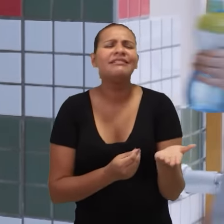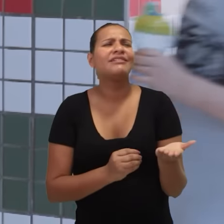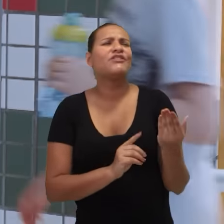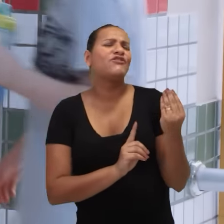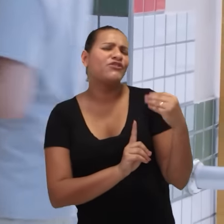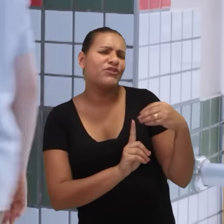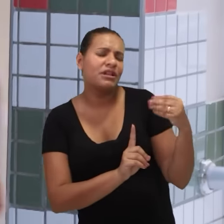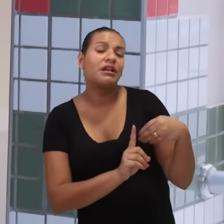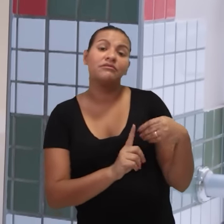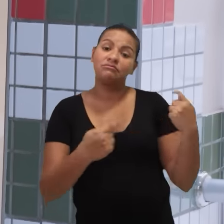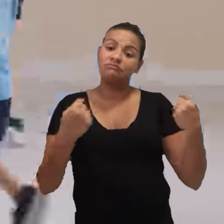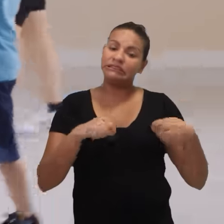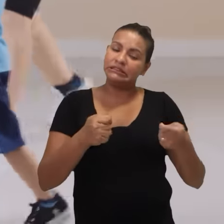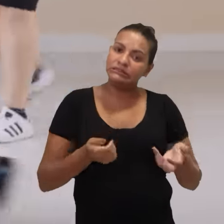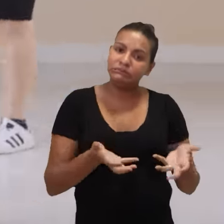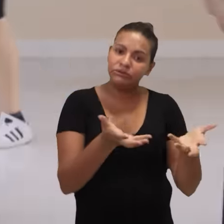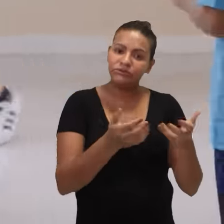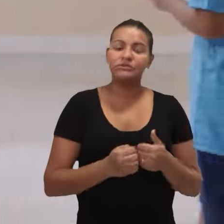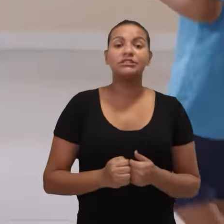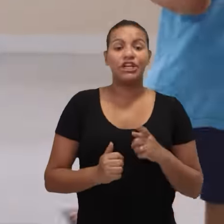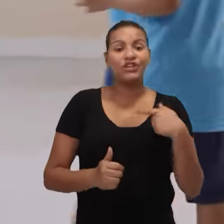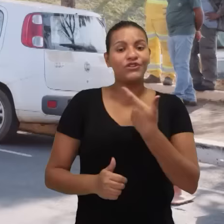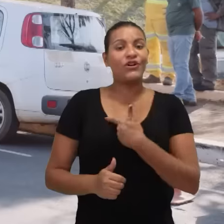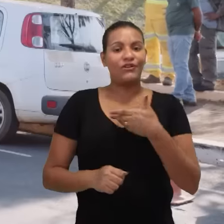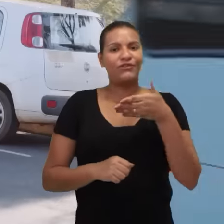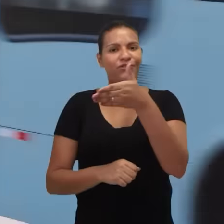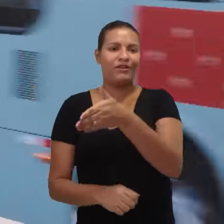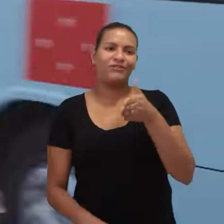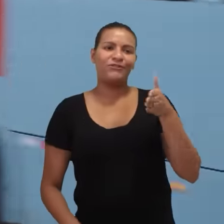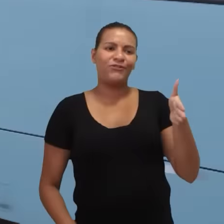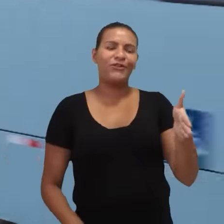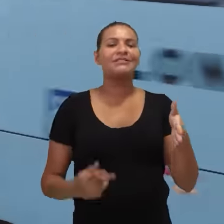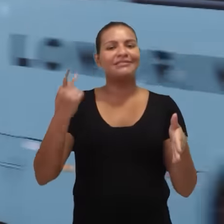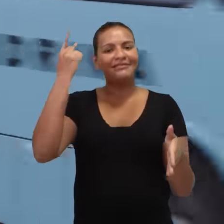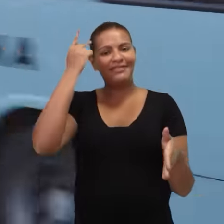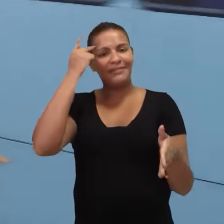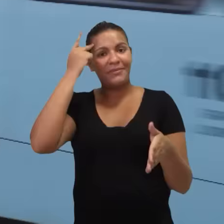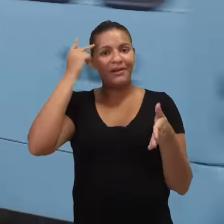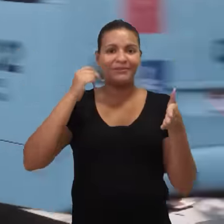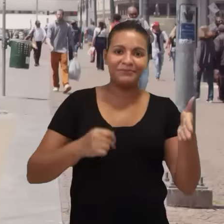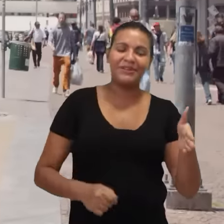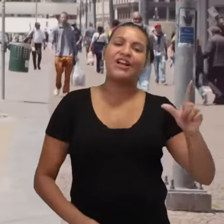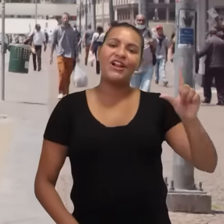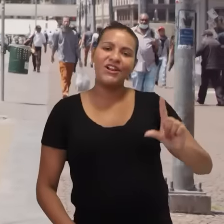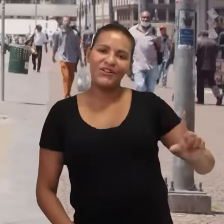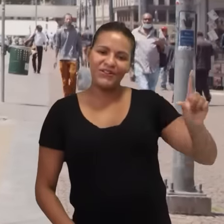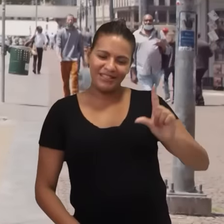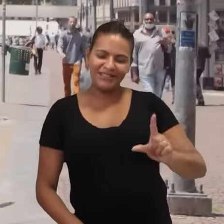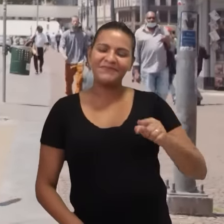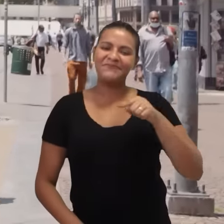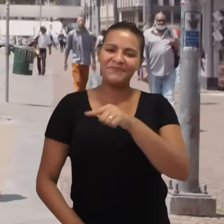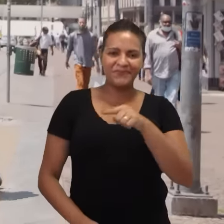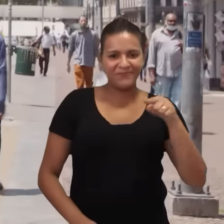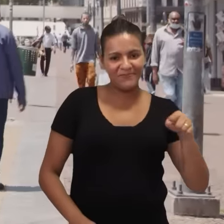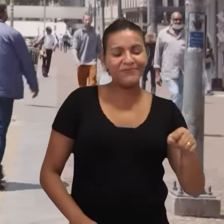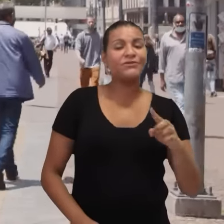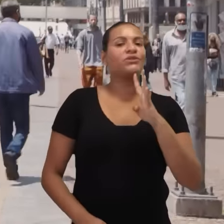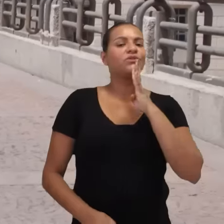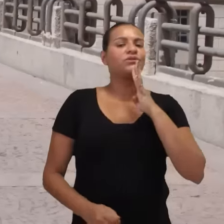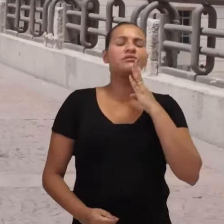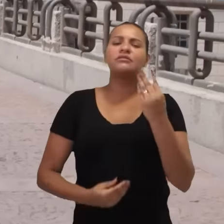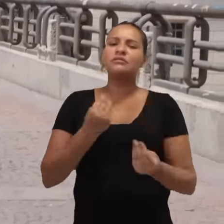Pensando nisso, fomos conhecer as experiências de Londrina e São Paulo, cidades muito diferentes, mas que conseguiram ampliar o atendimento em